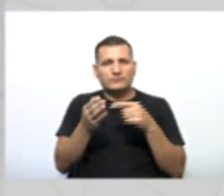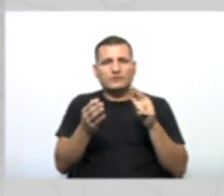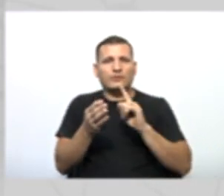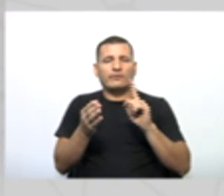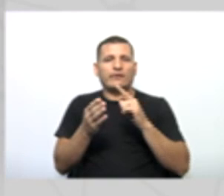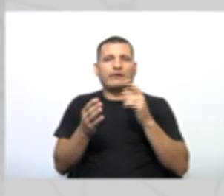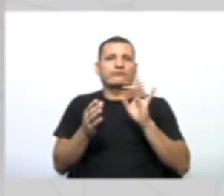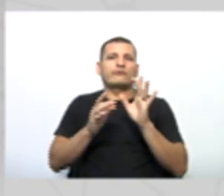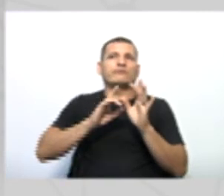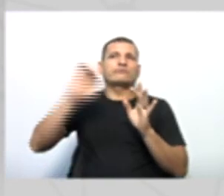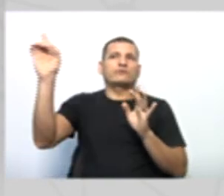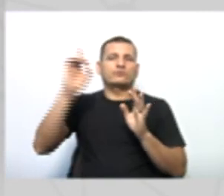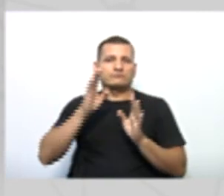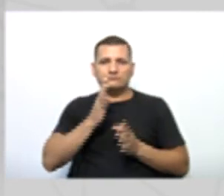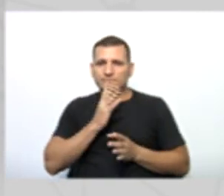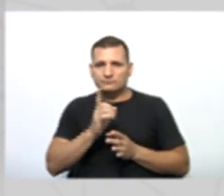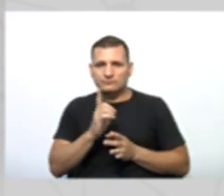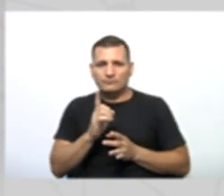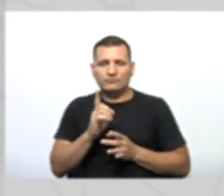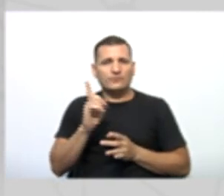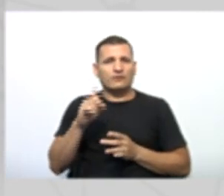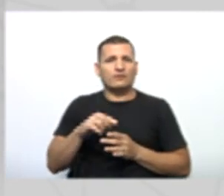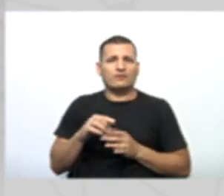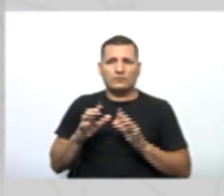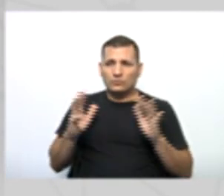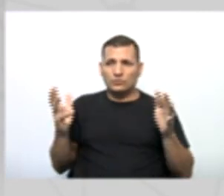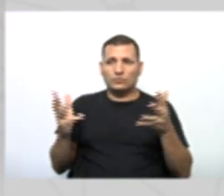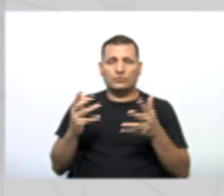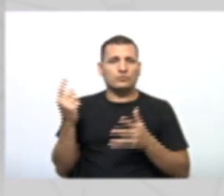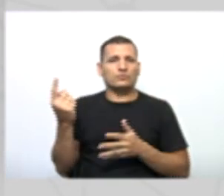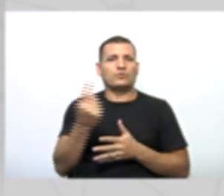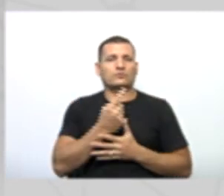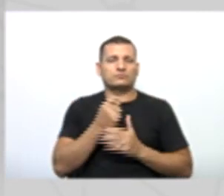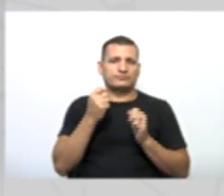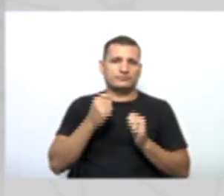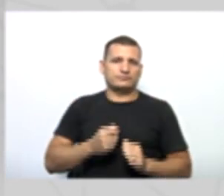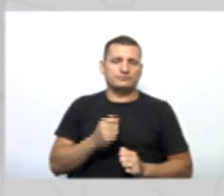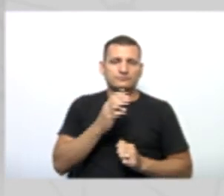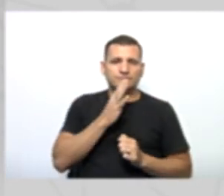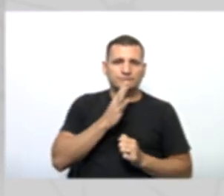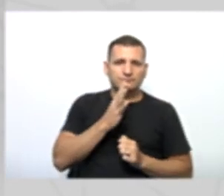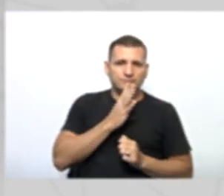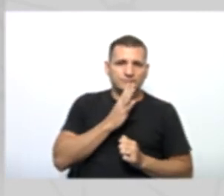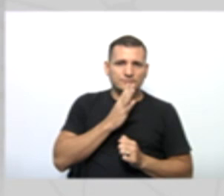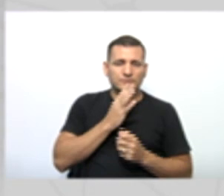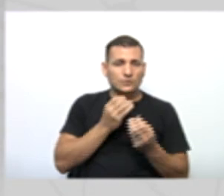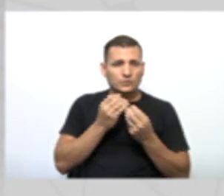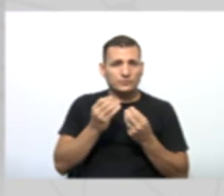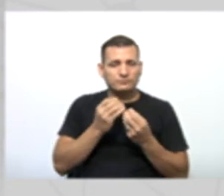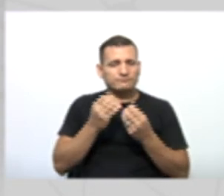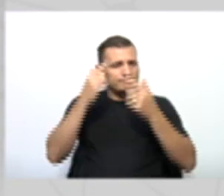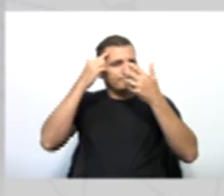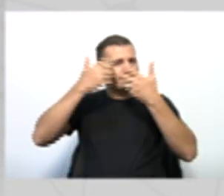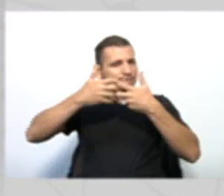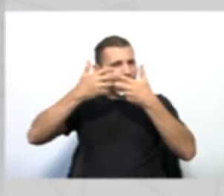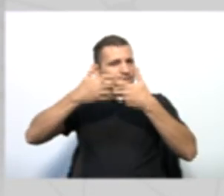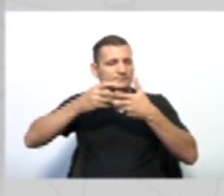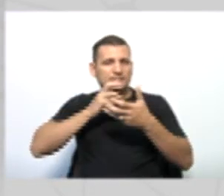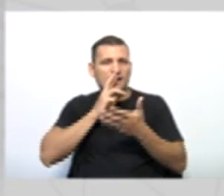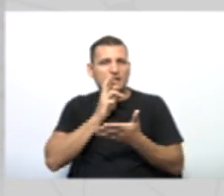os deuses conhecem. Isso é algo que todos nós podemos conhecer através da razão, que é